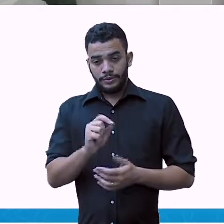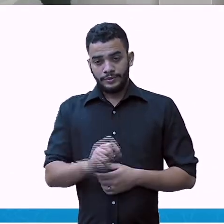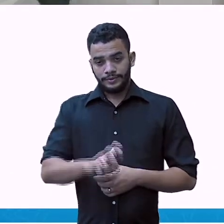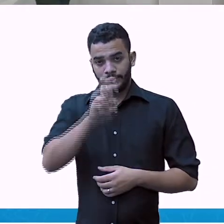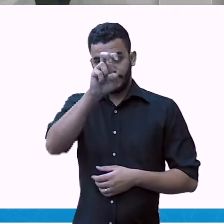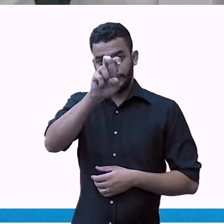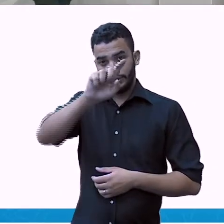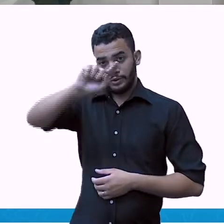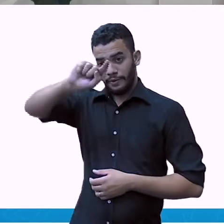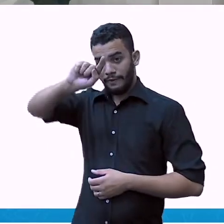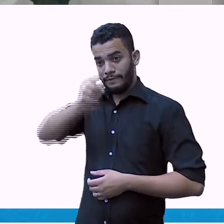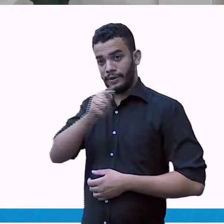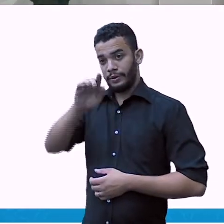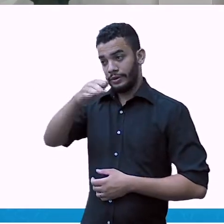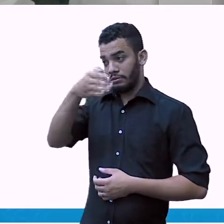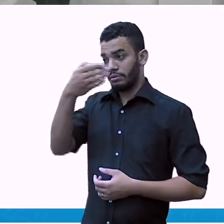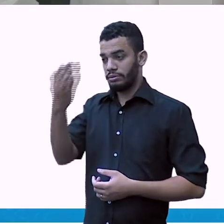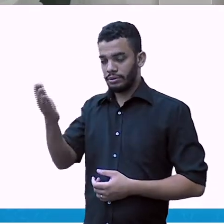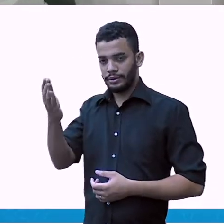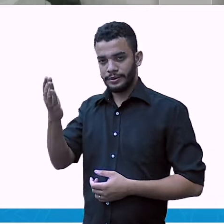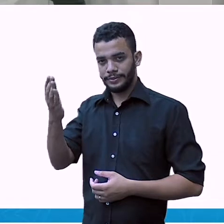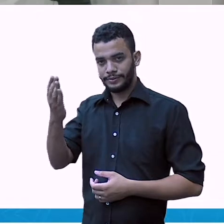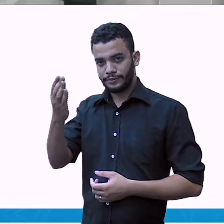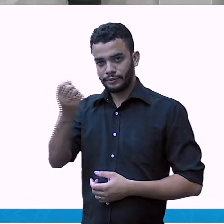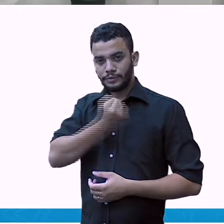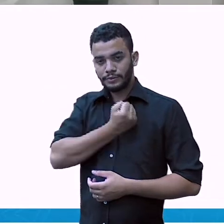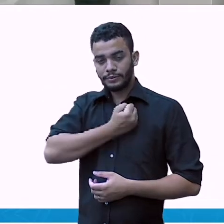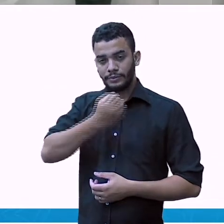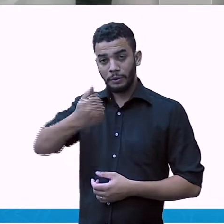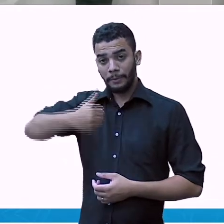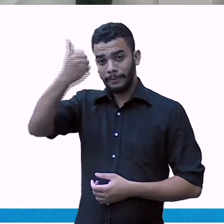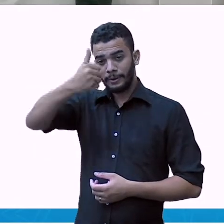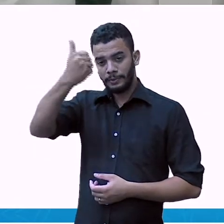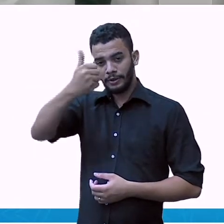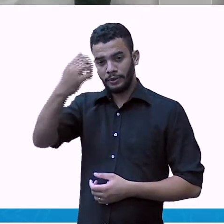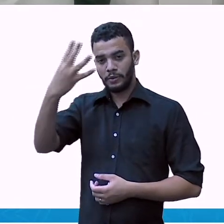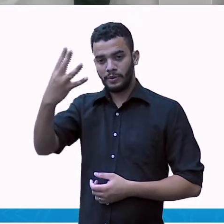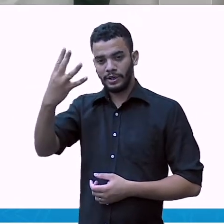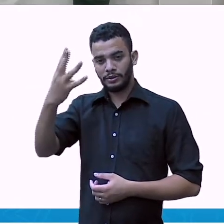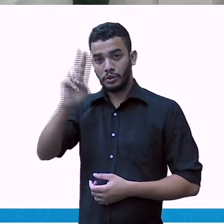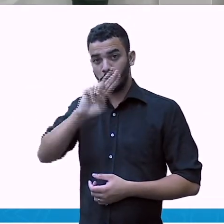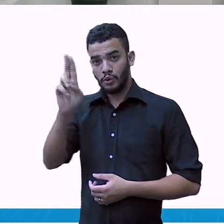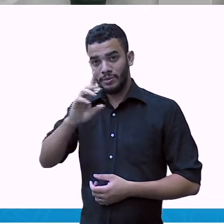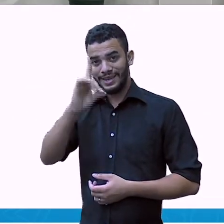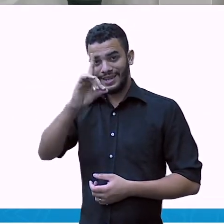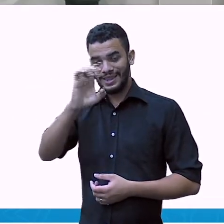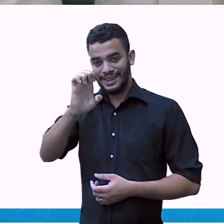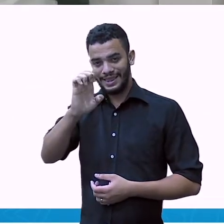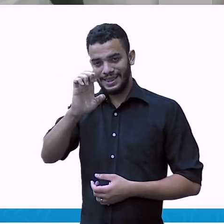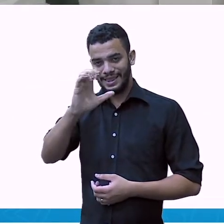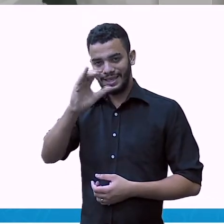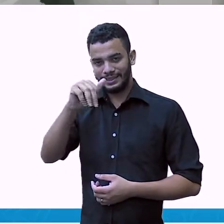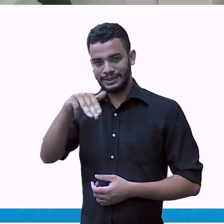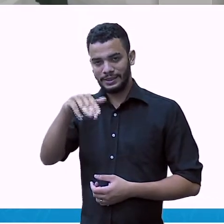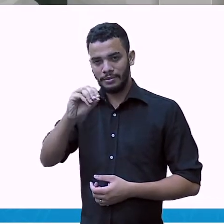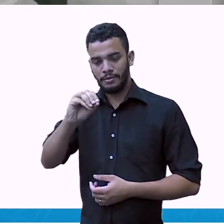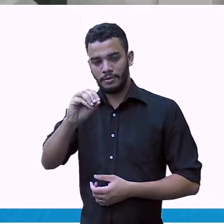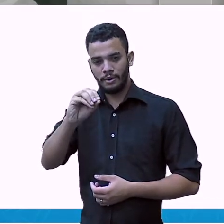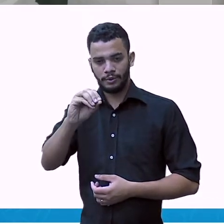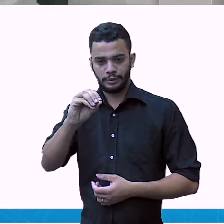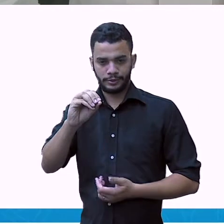vou chamar de décimos. O próximo algarismo 5, ele ocupa a posição